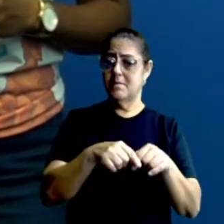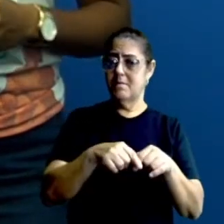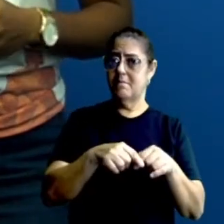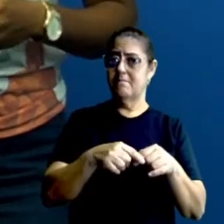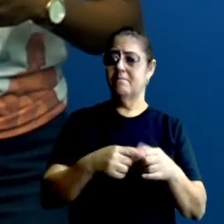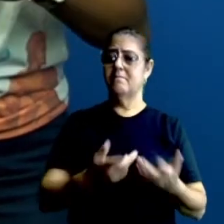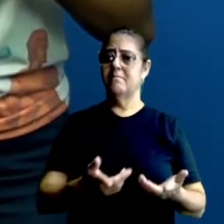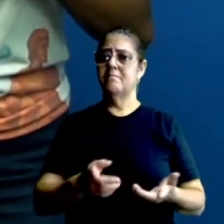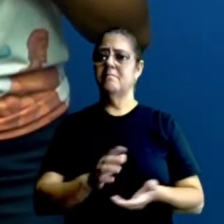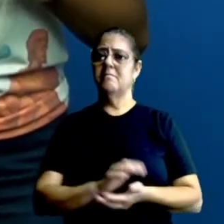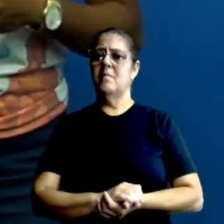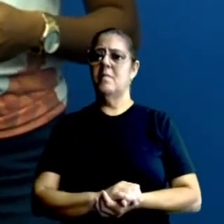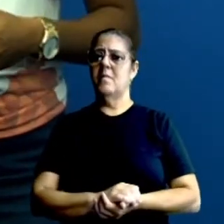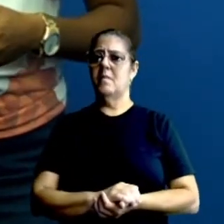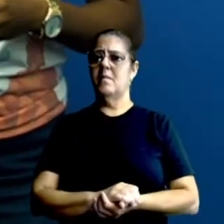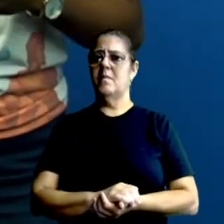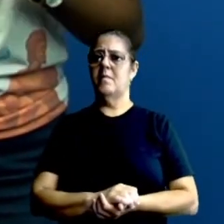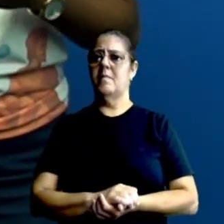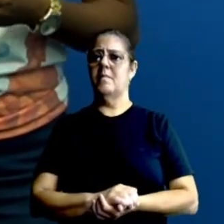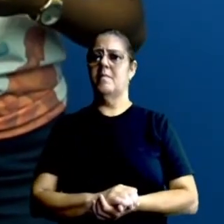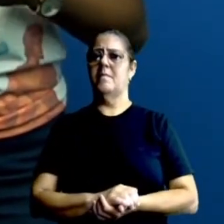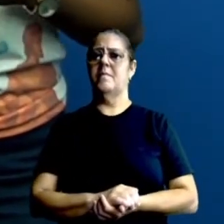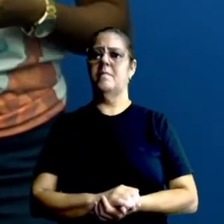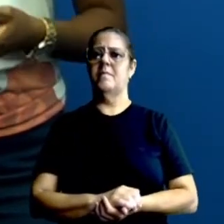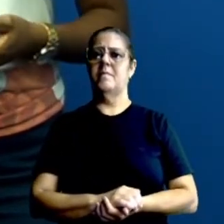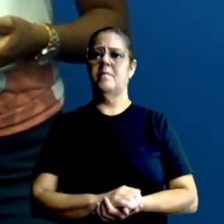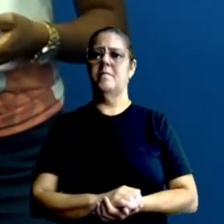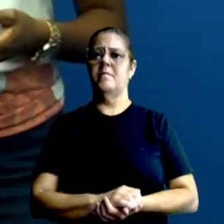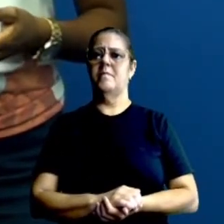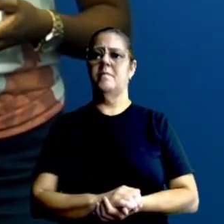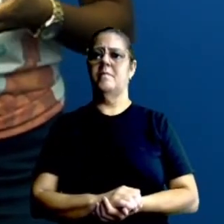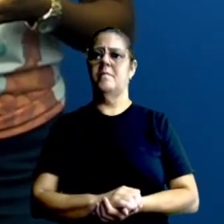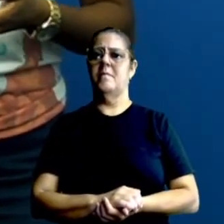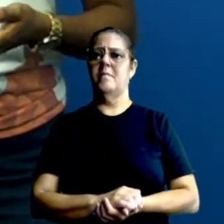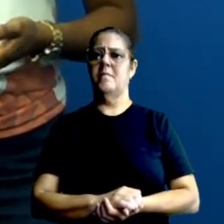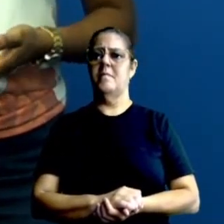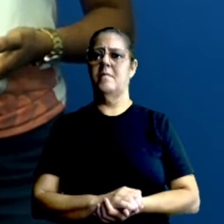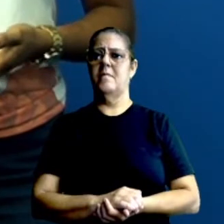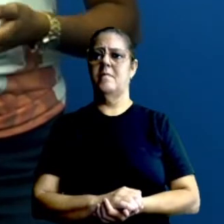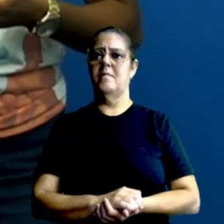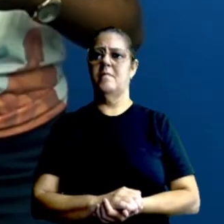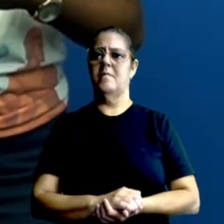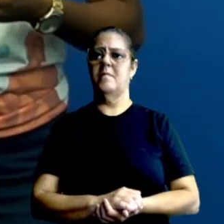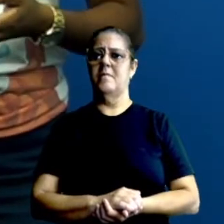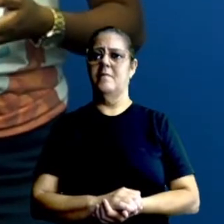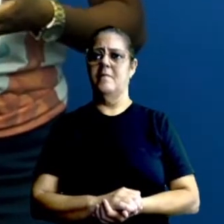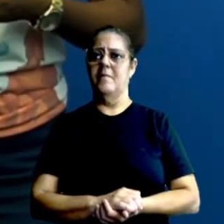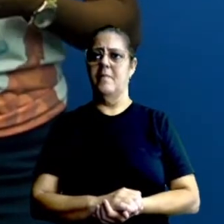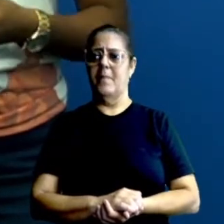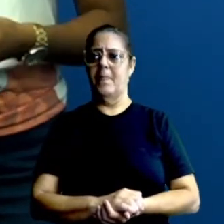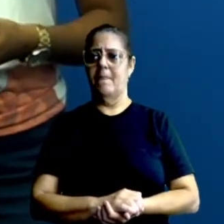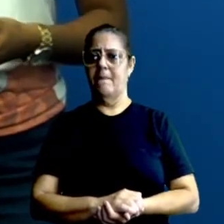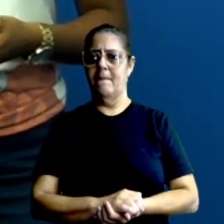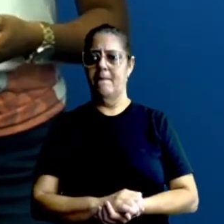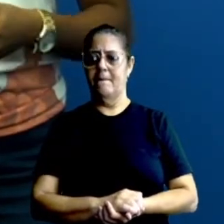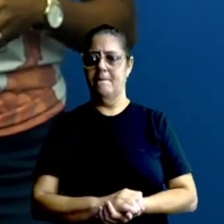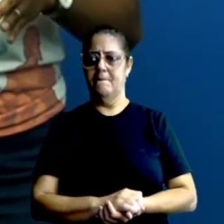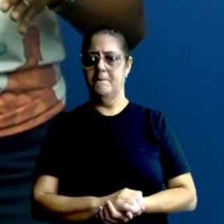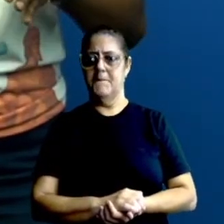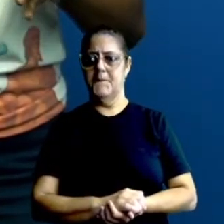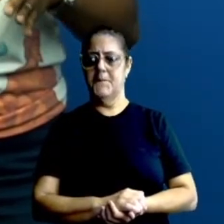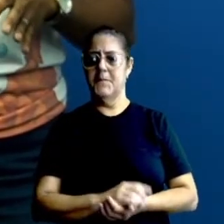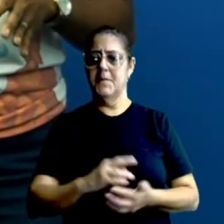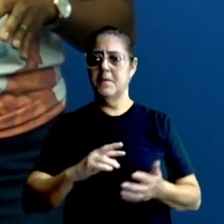essa expressão Amy Sorry I don't understand I'm sorry I don't understand